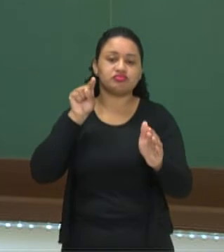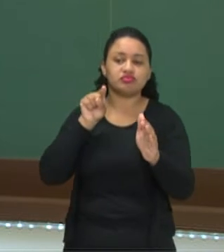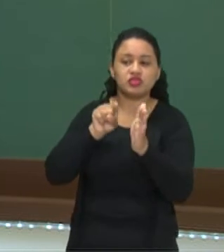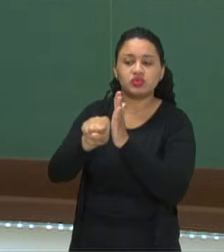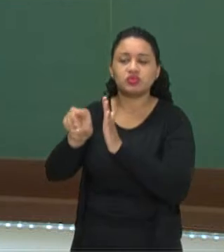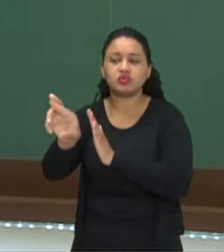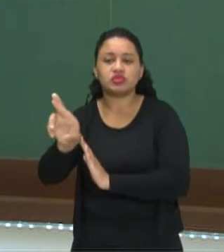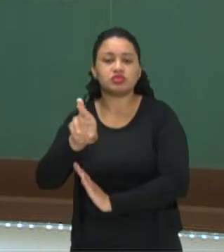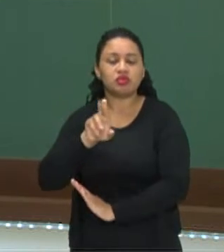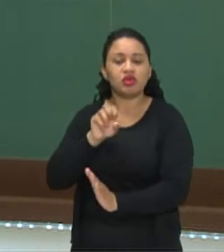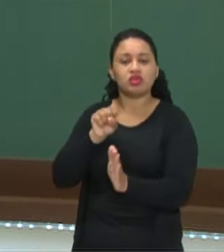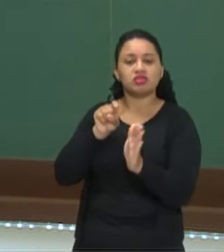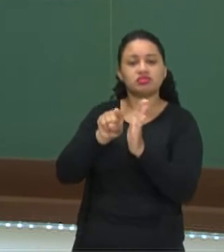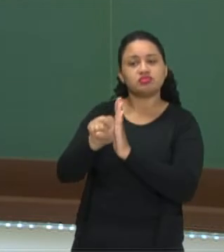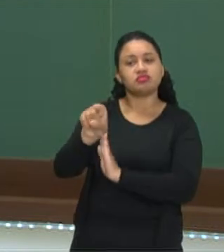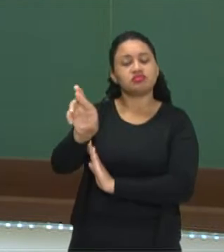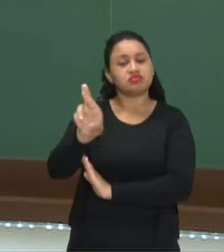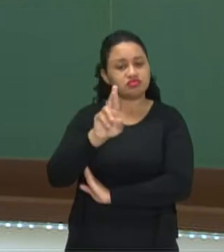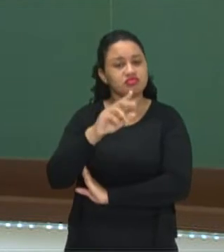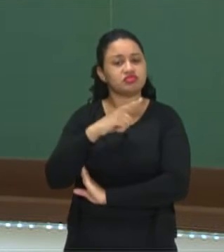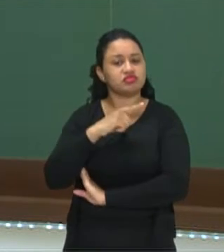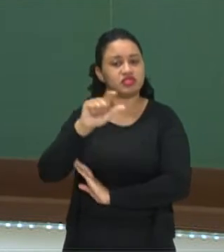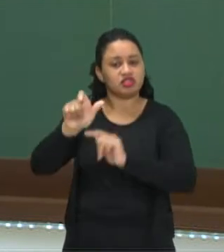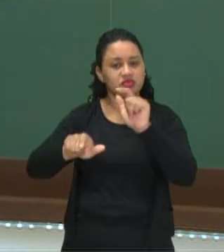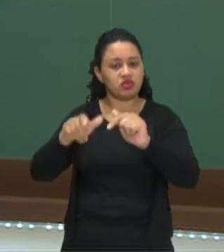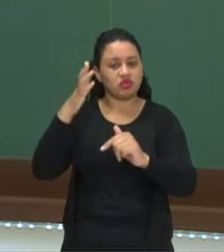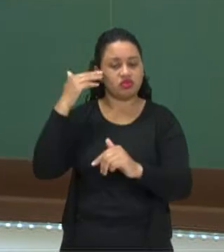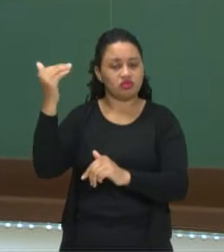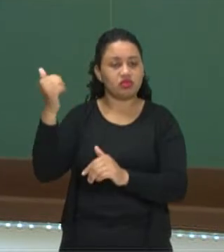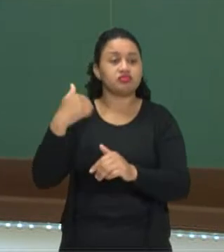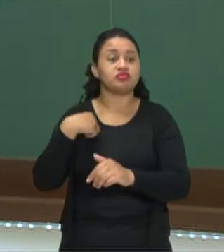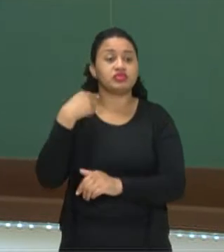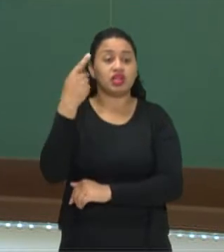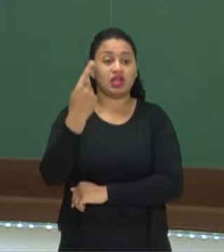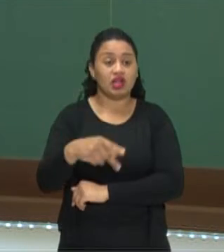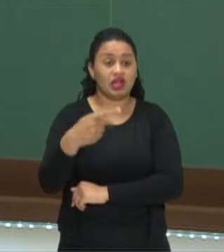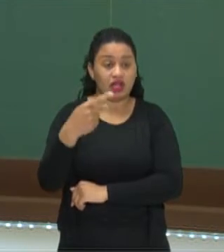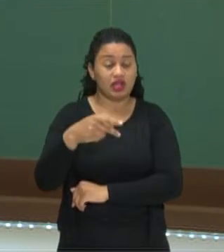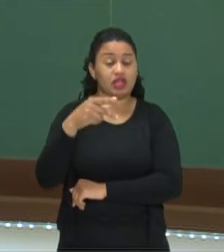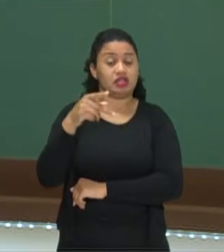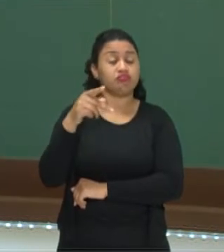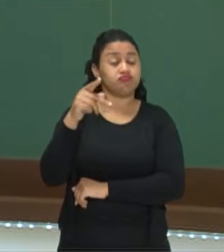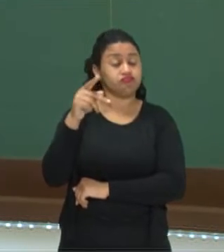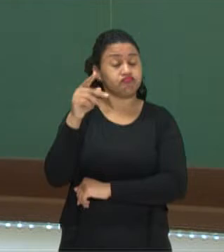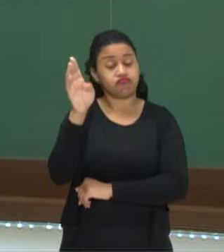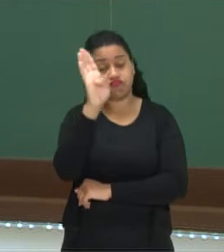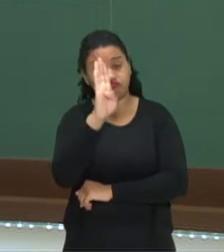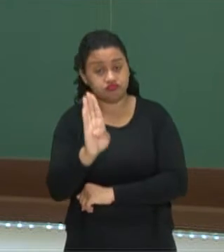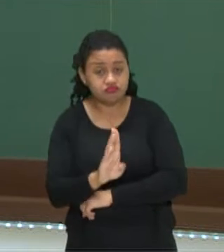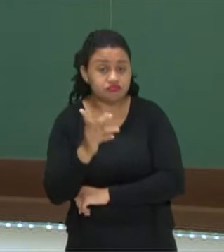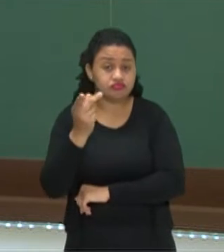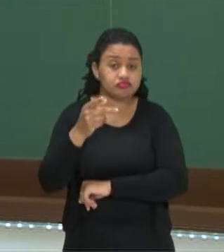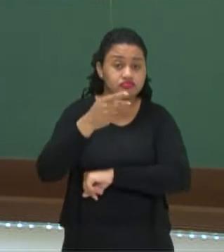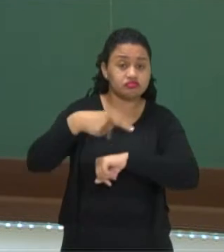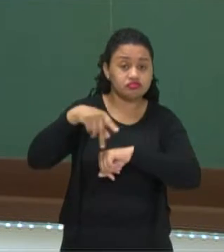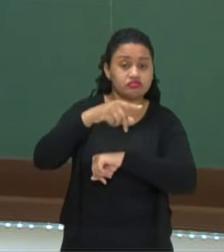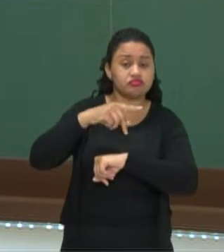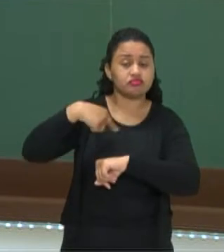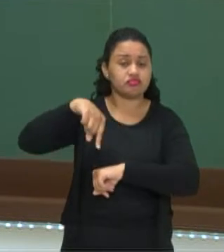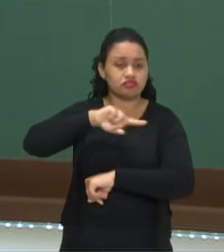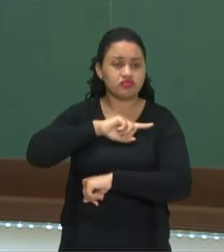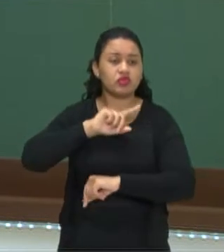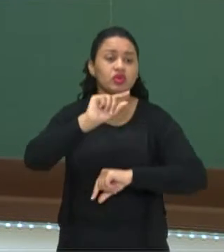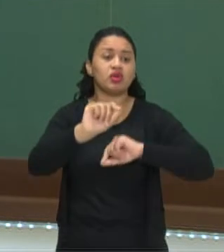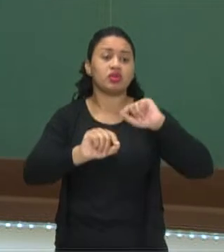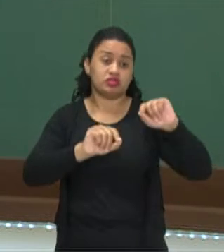perguntinhas e respostas com pessoas famosas. Aqui no nosso país, aqui no Brasil,